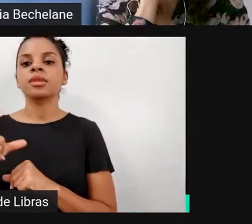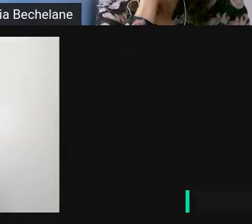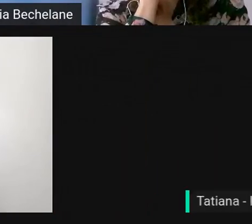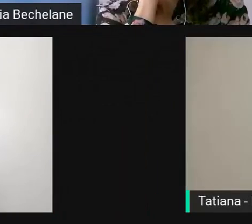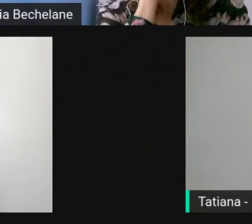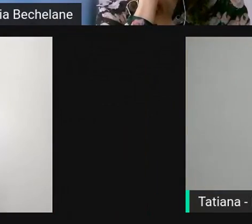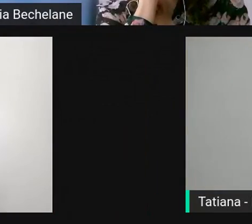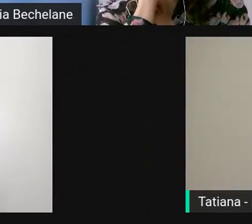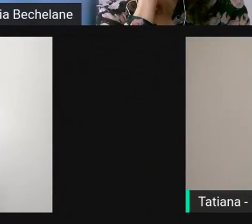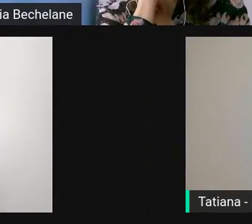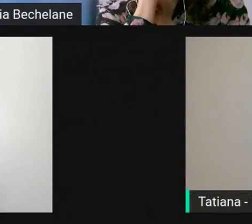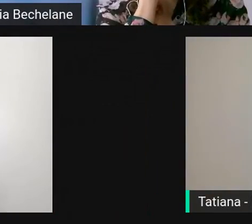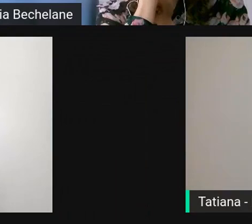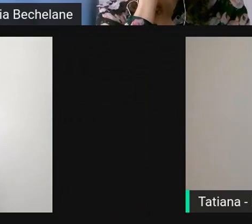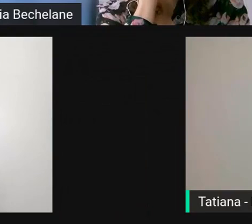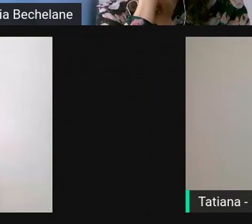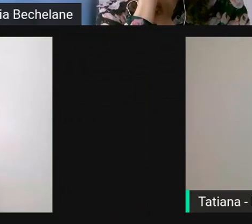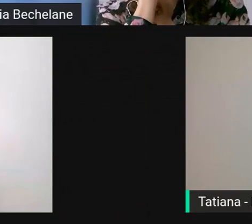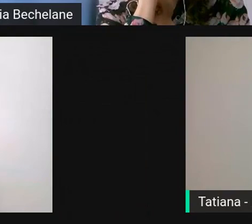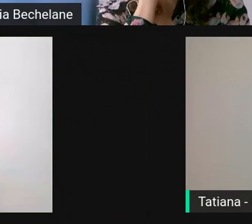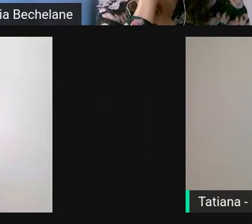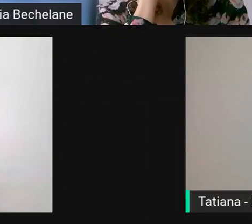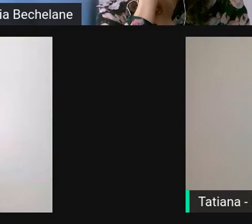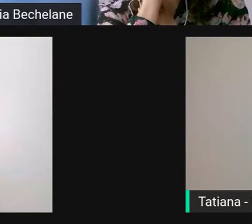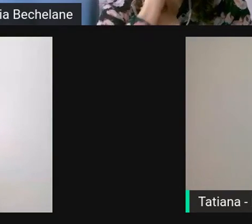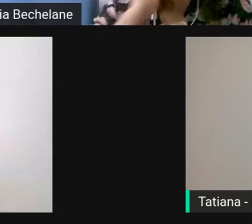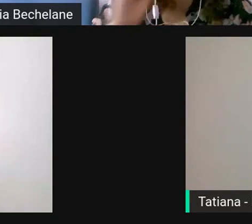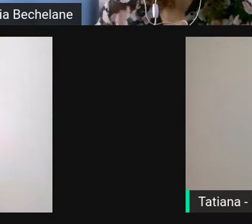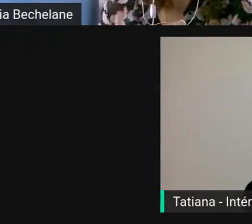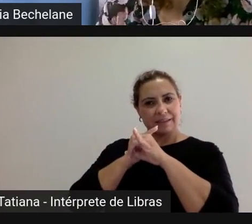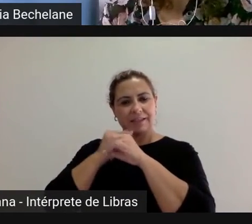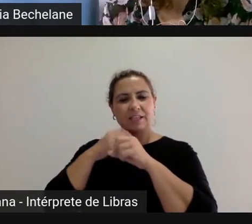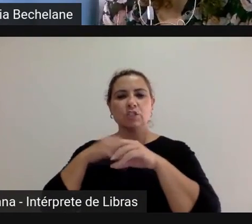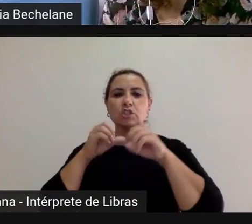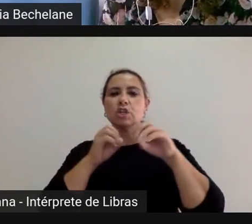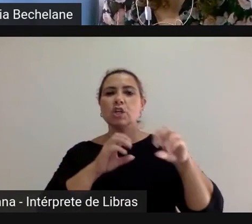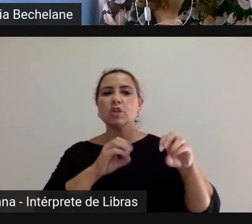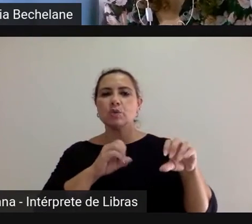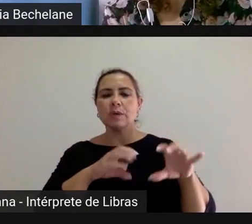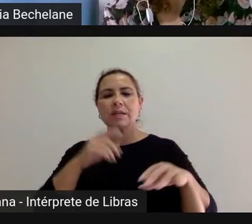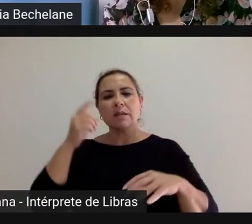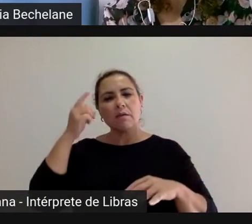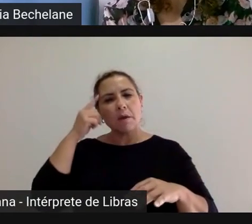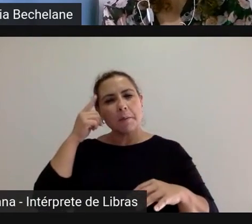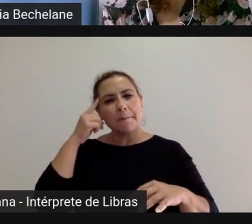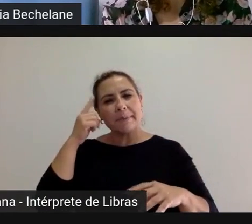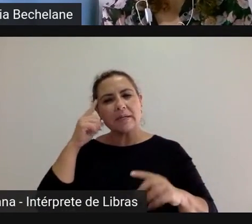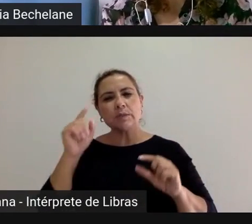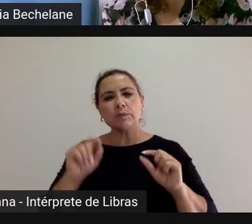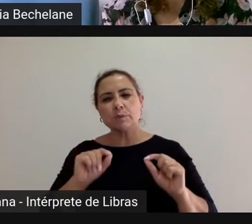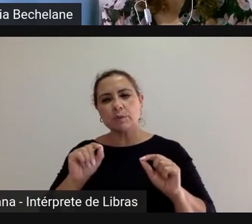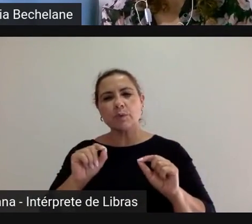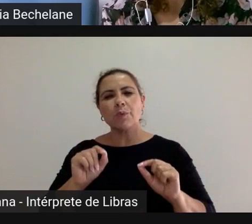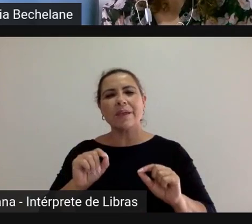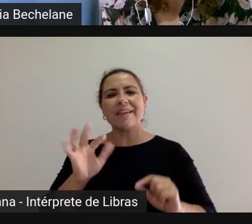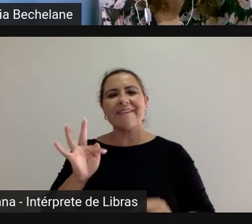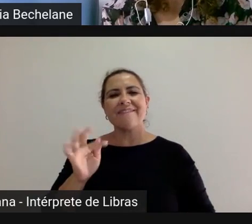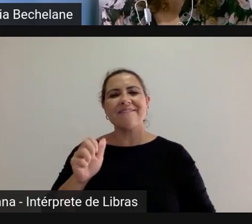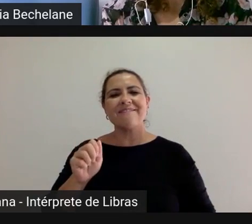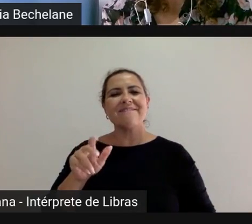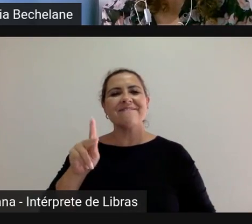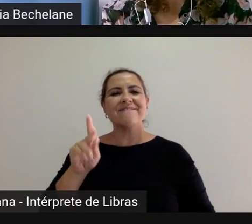de uma fusão entre internet e educação. E eu me pergunto o seguinte, Isabel, fake news é